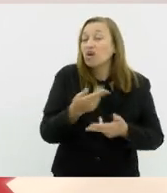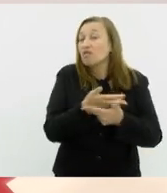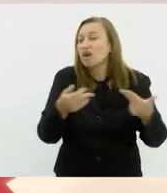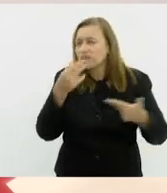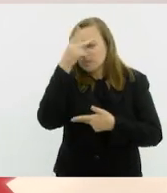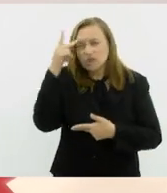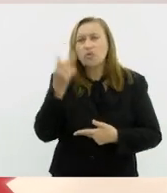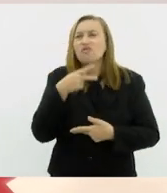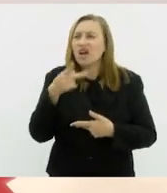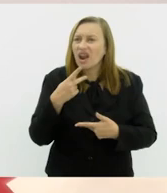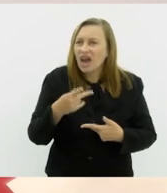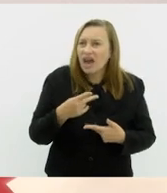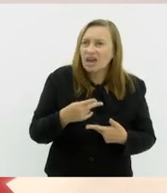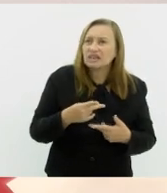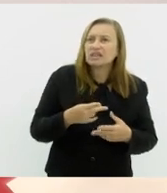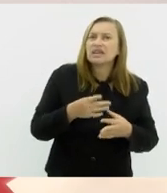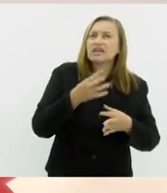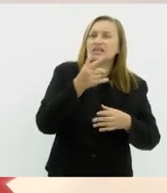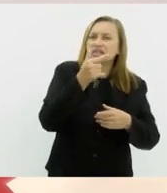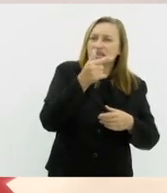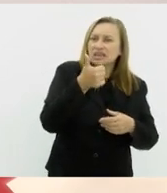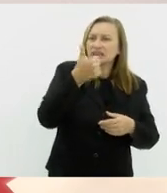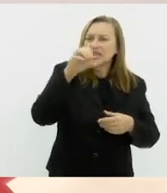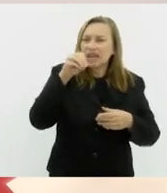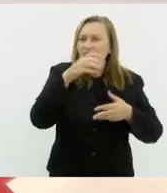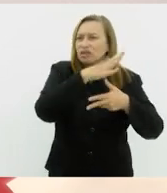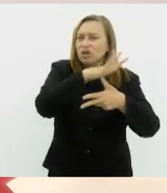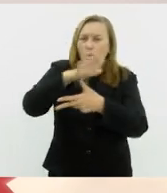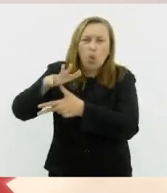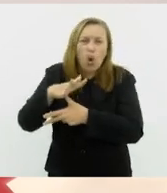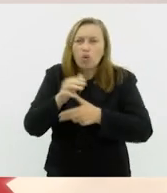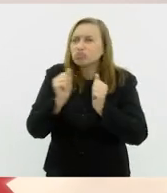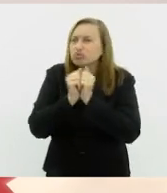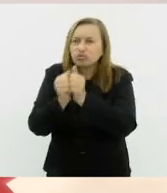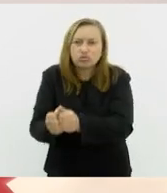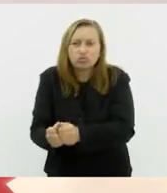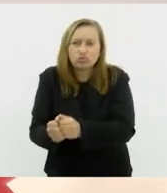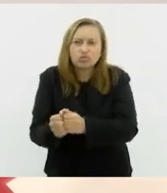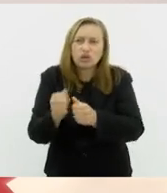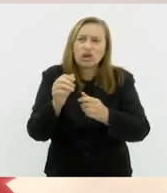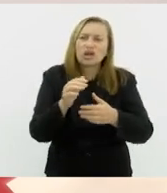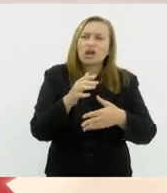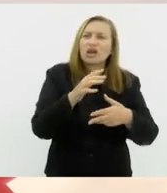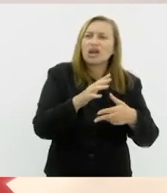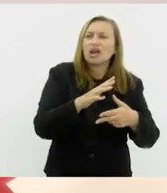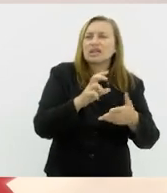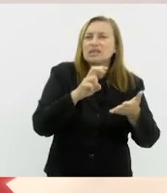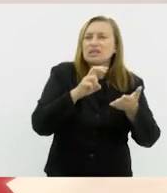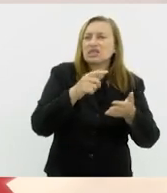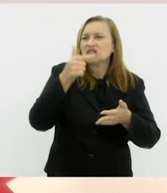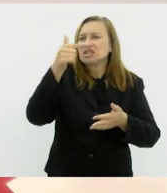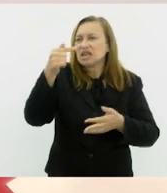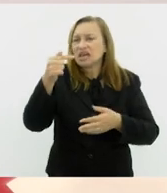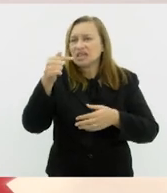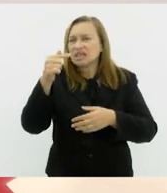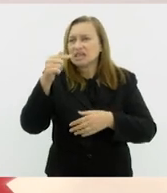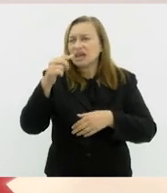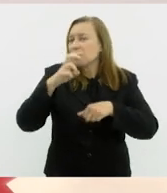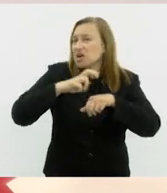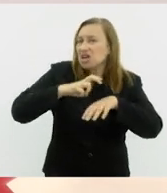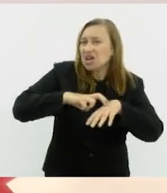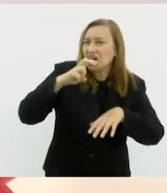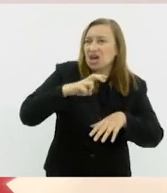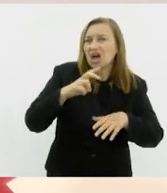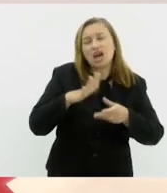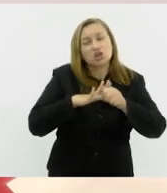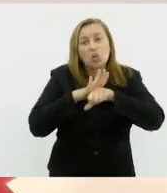pessoas falaram, de 10 helicópteros sobrevoando ao mesmo tempo, voo baixo, voo de 7 horas da manhã, tudo isso, né, eu acho que isso seria